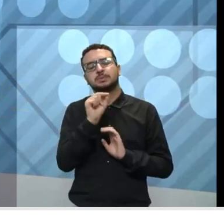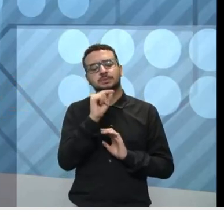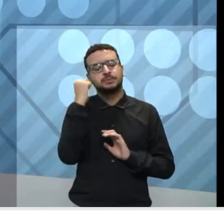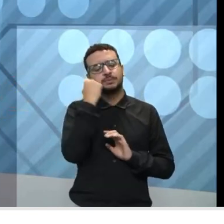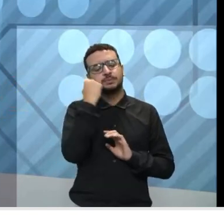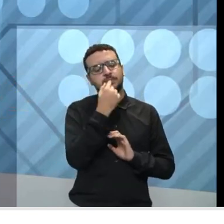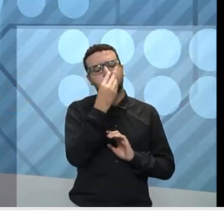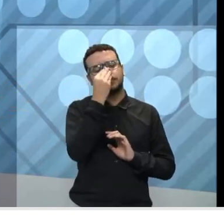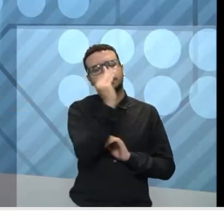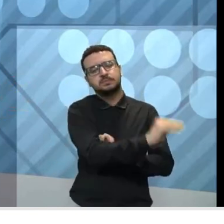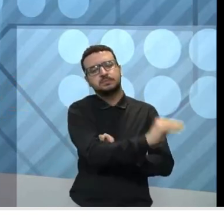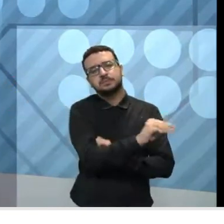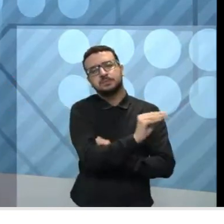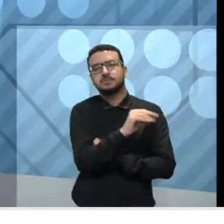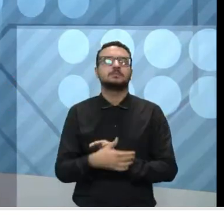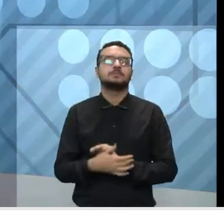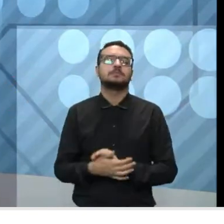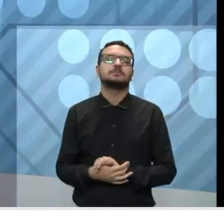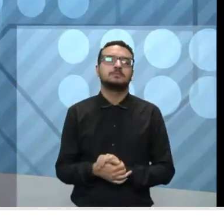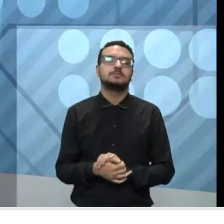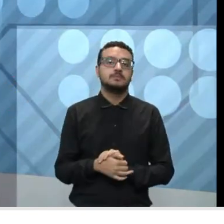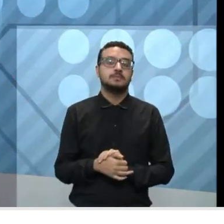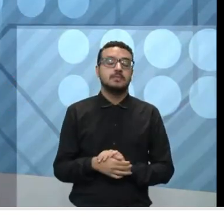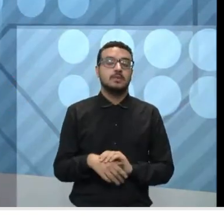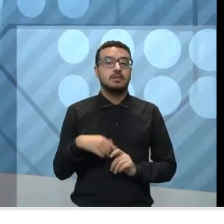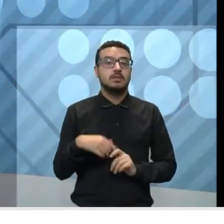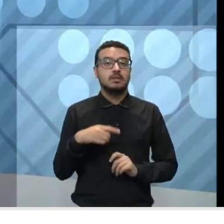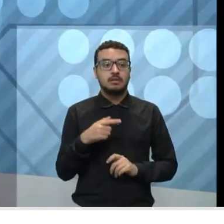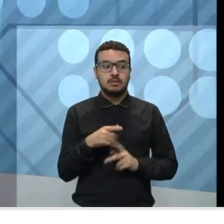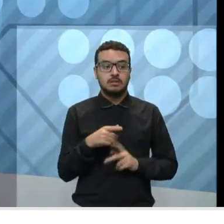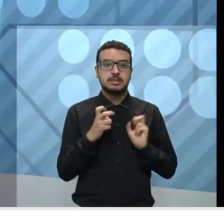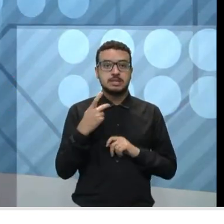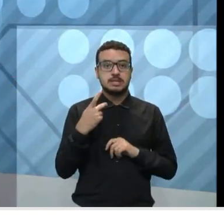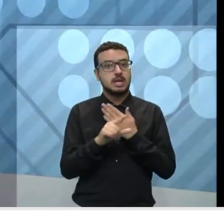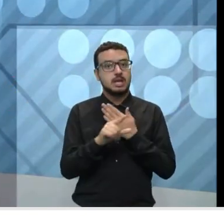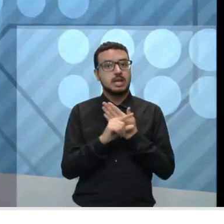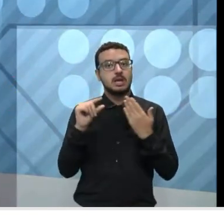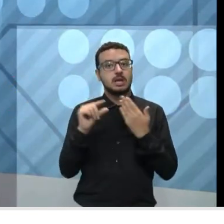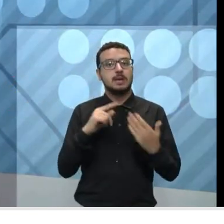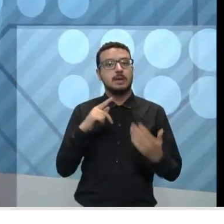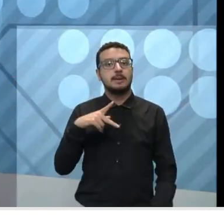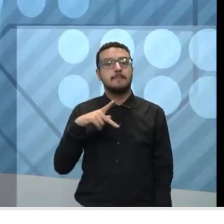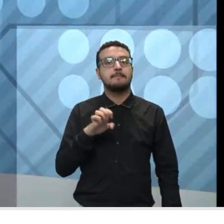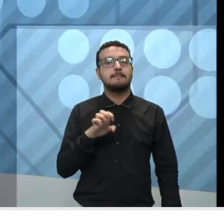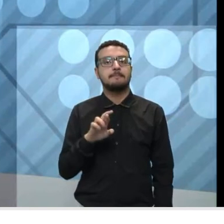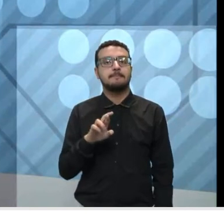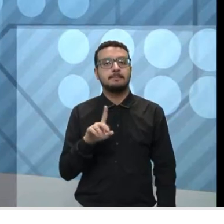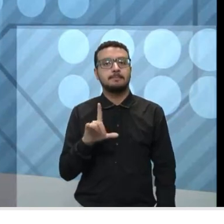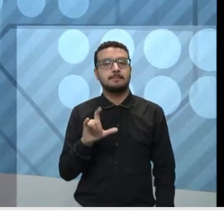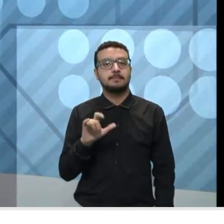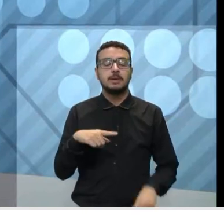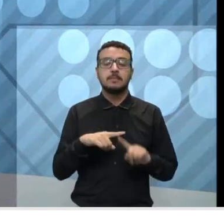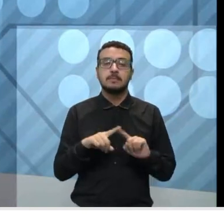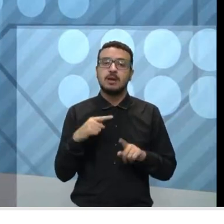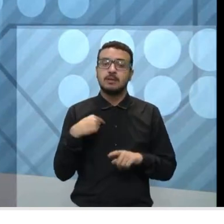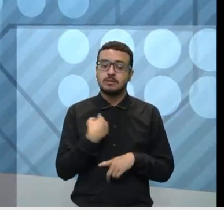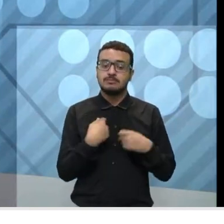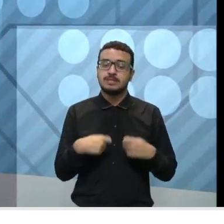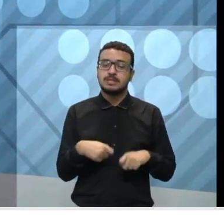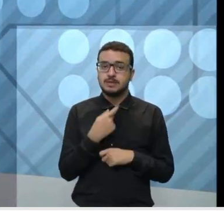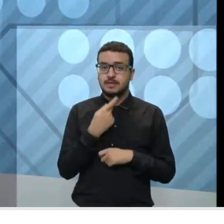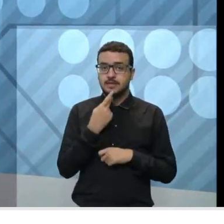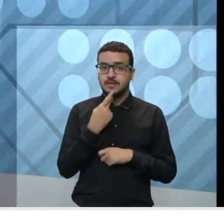precisa ressaltar que nenhum surdo é semelhante ao outro. Então, eu não gosto muito de discurso que fala assim, os surdos são assim, os surdos pensam assim,